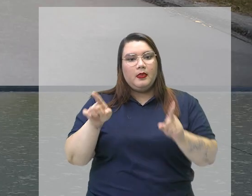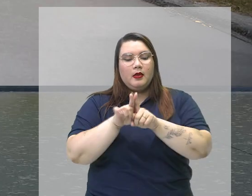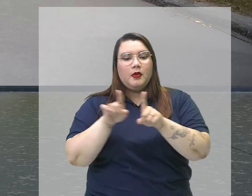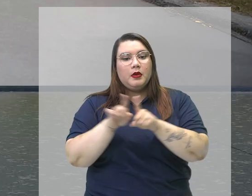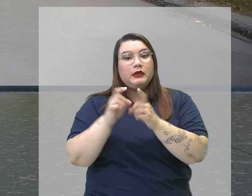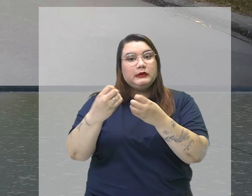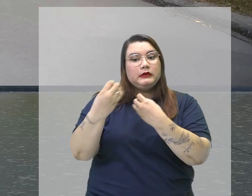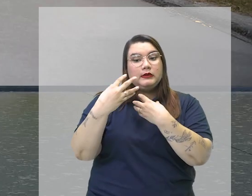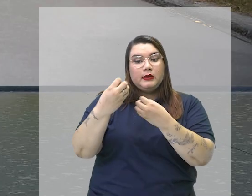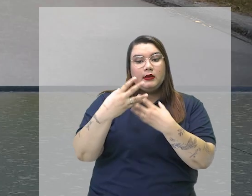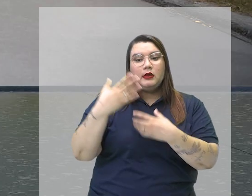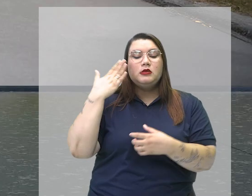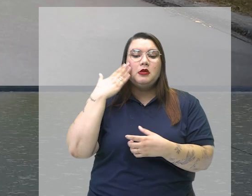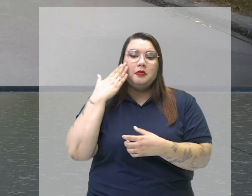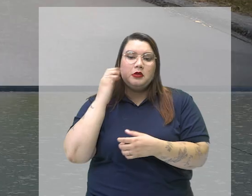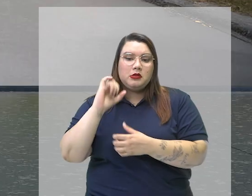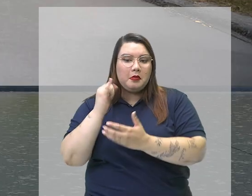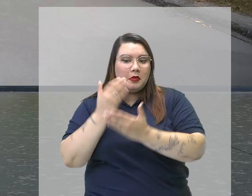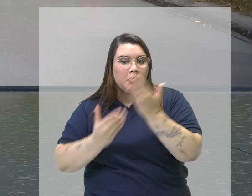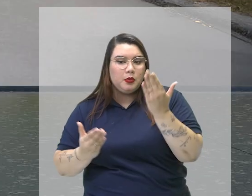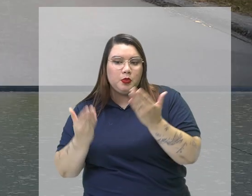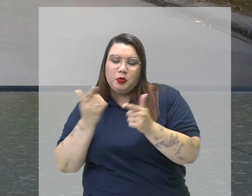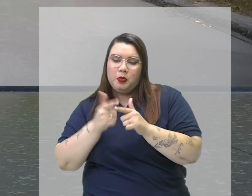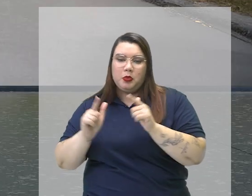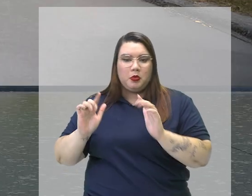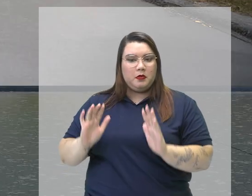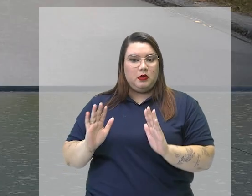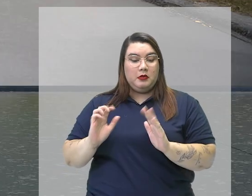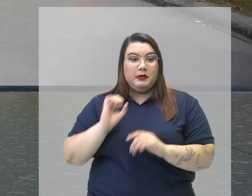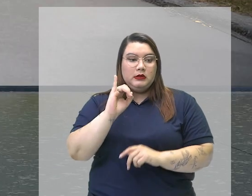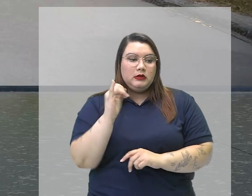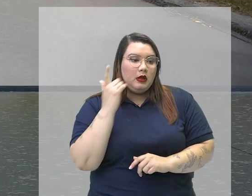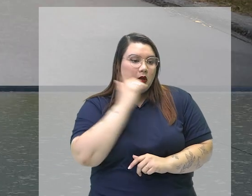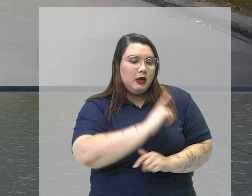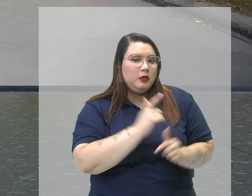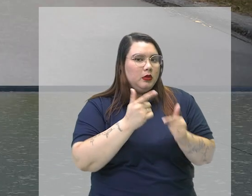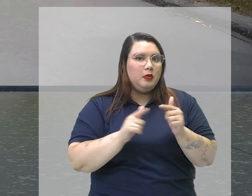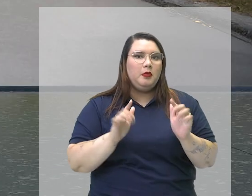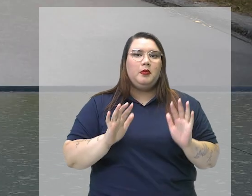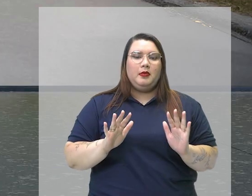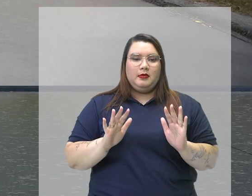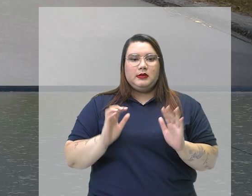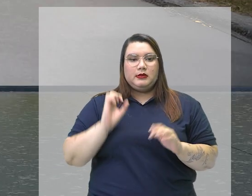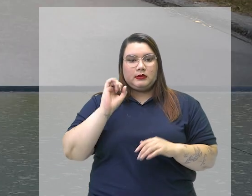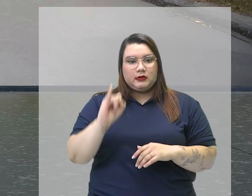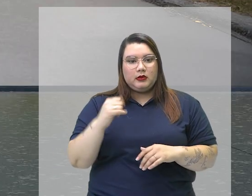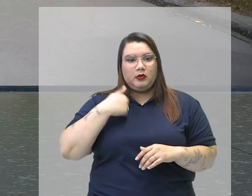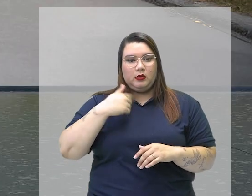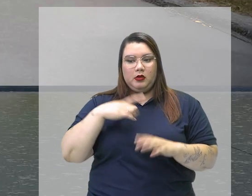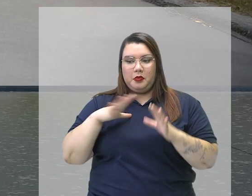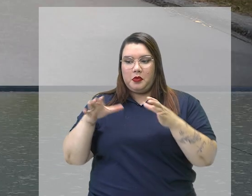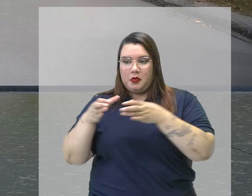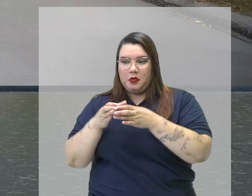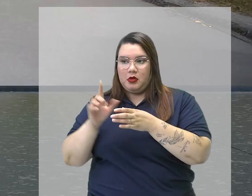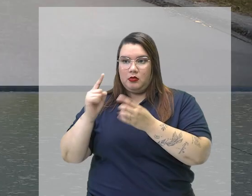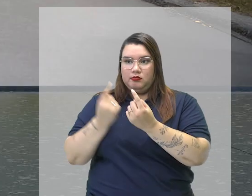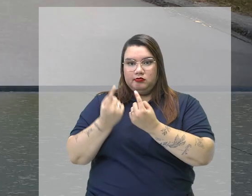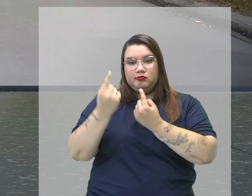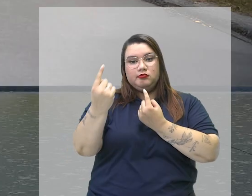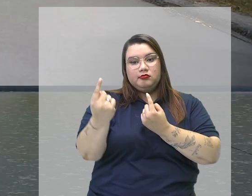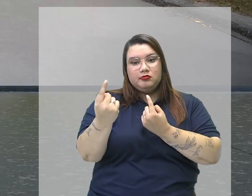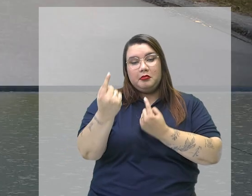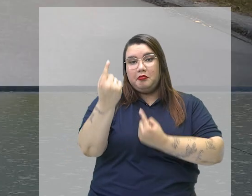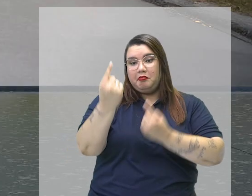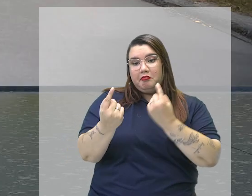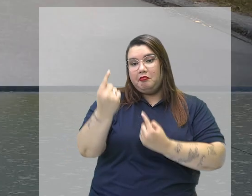Os jogos também nos ensinam a perder e a ganhar. A gente sabe que dentro, né, de uma brincadeira, se eu tiver num time e meu colega